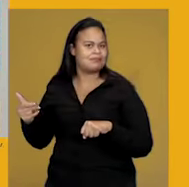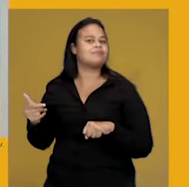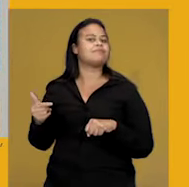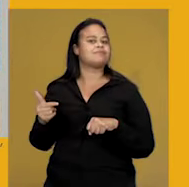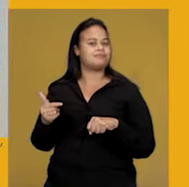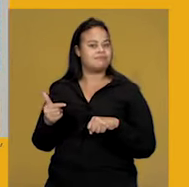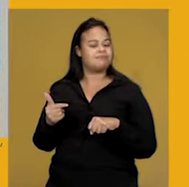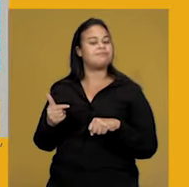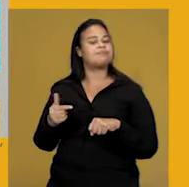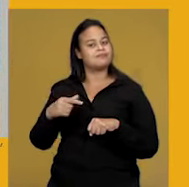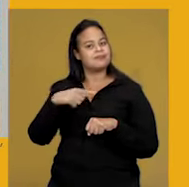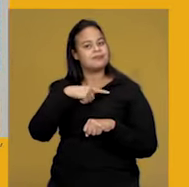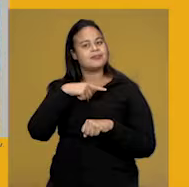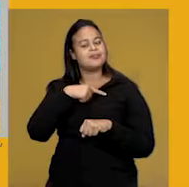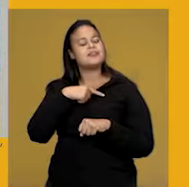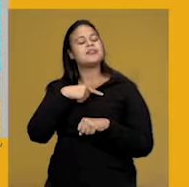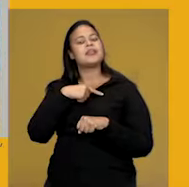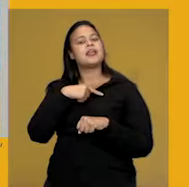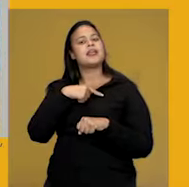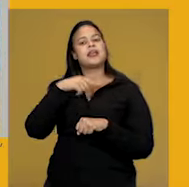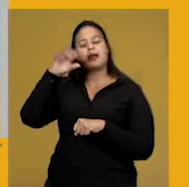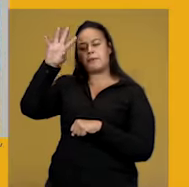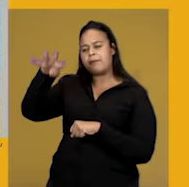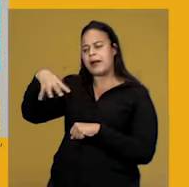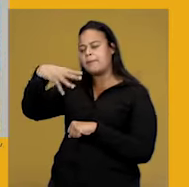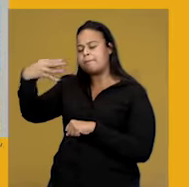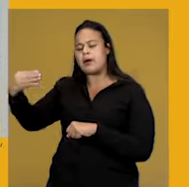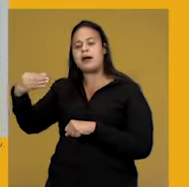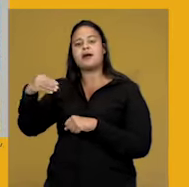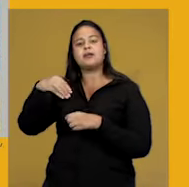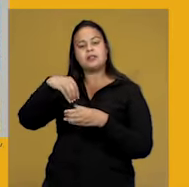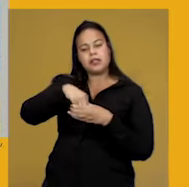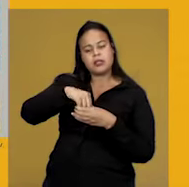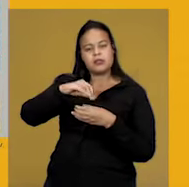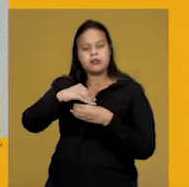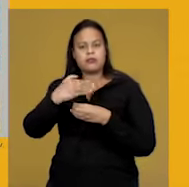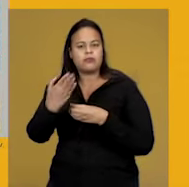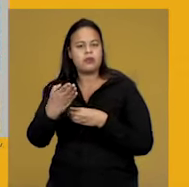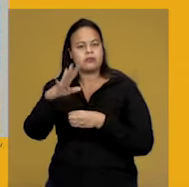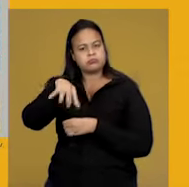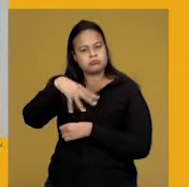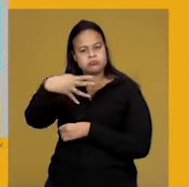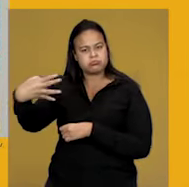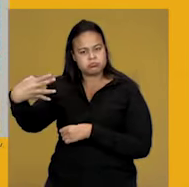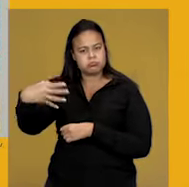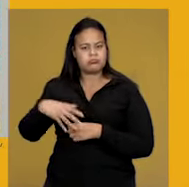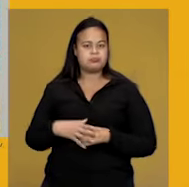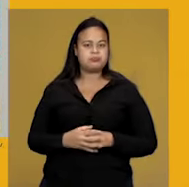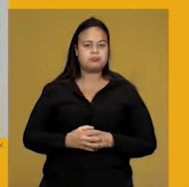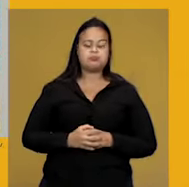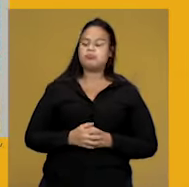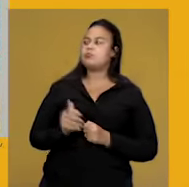nós temos metais de transição interna, metais de transição externa. Esse outro aqui, ó,